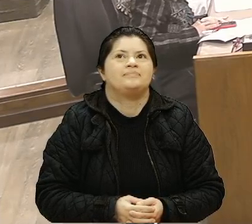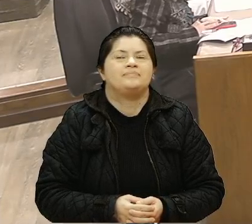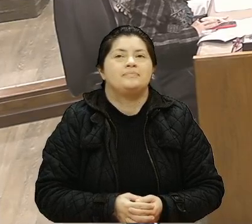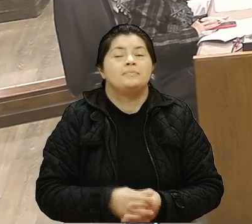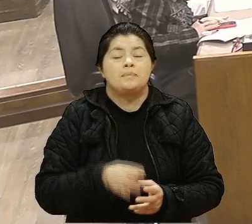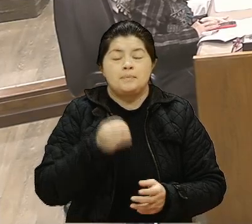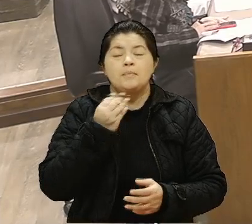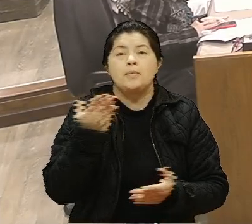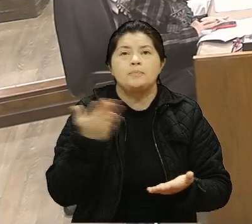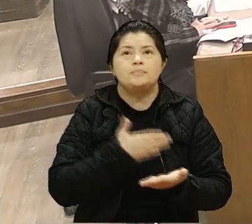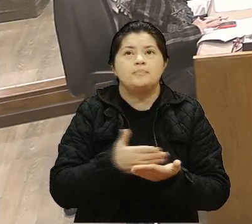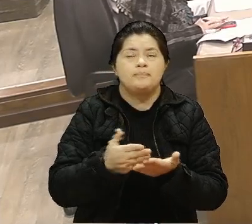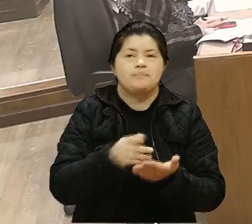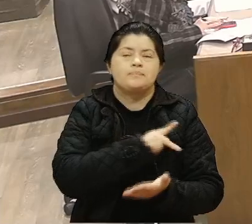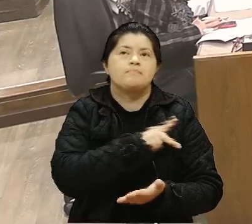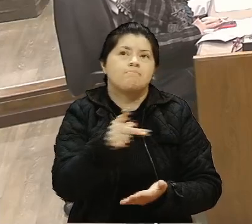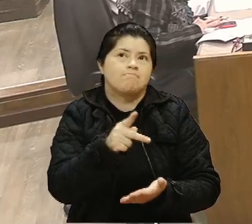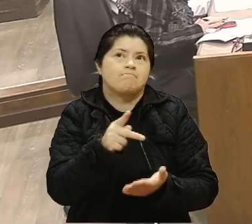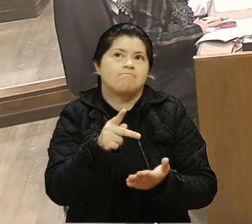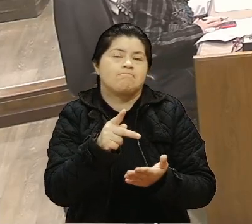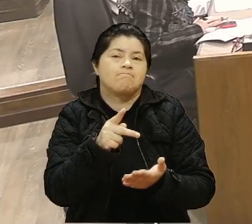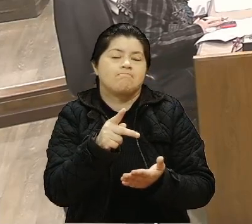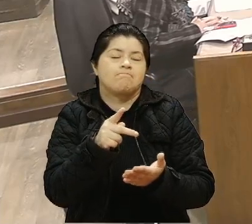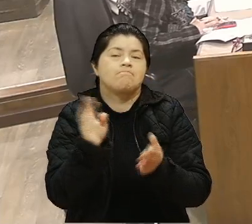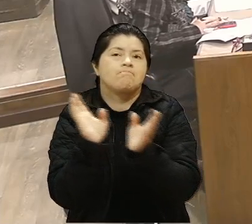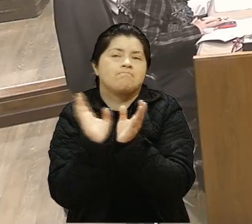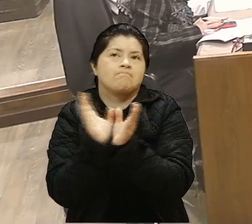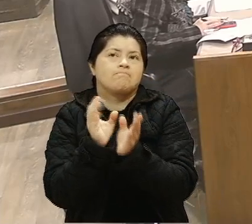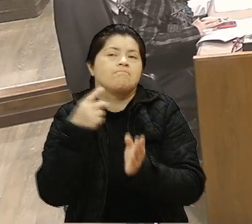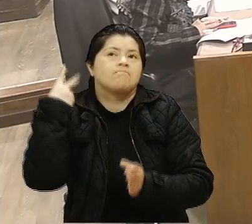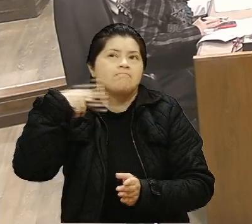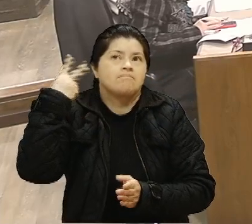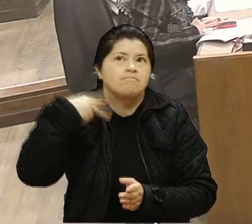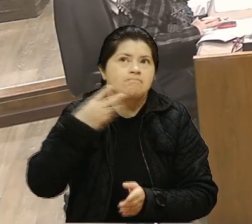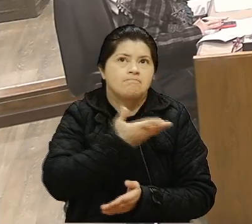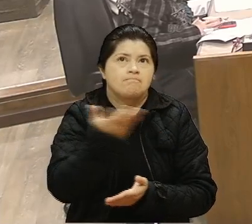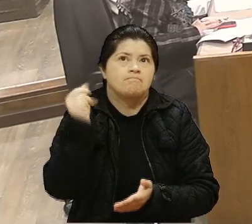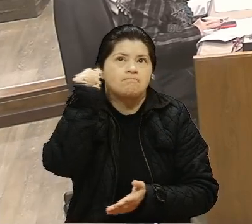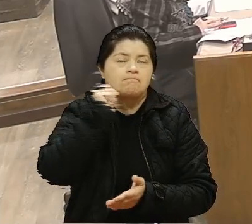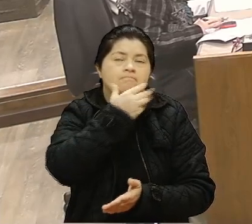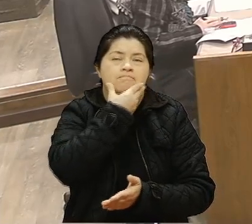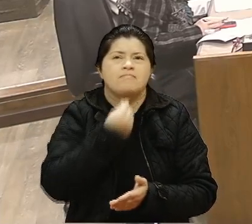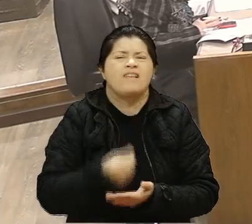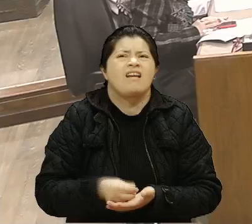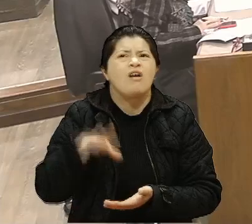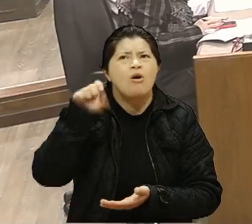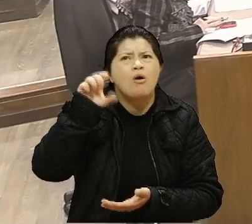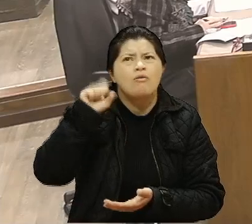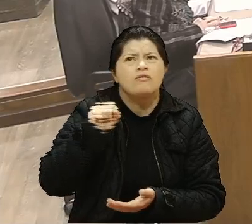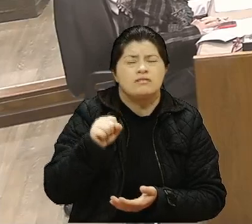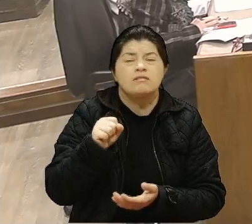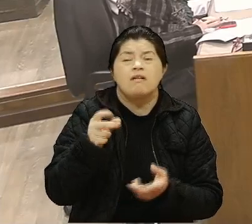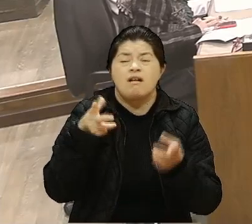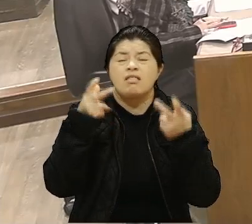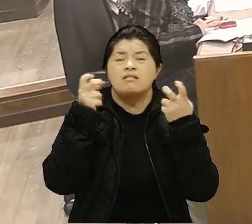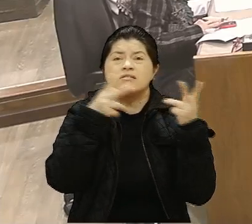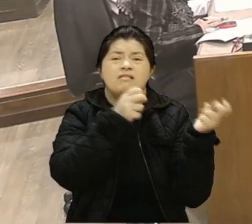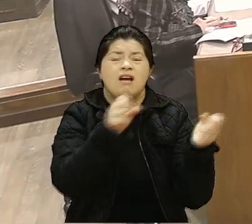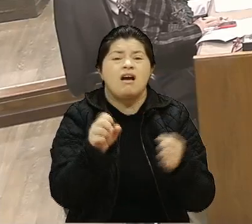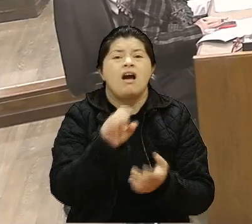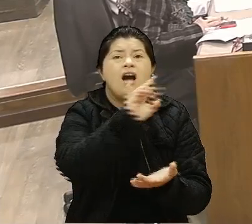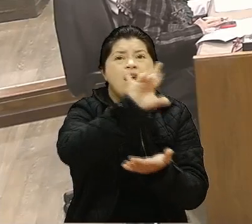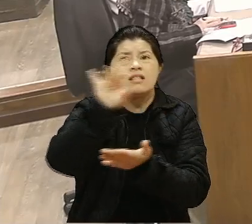Bom, presidente, colegas vereadores, vereadoras, eu escutando atentamente, né, cada